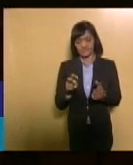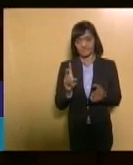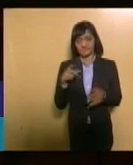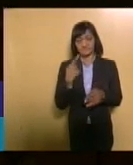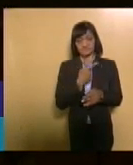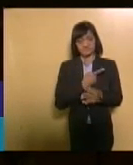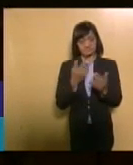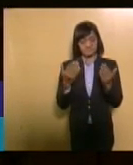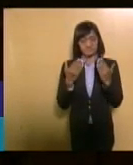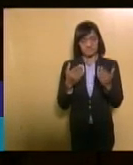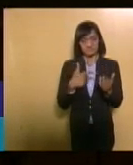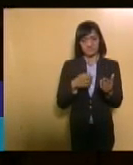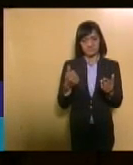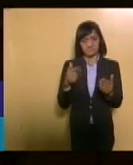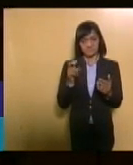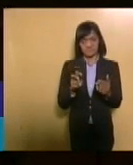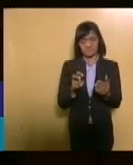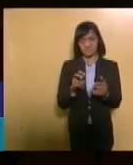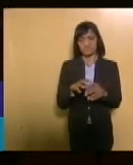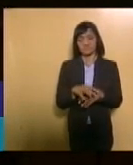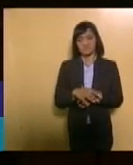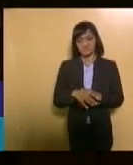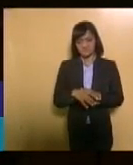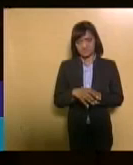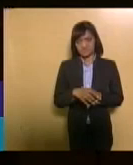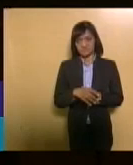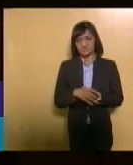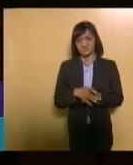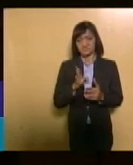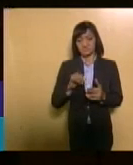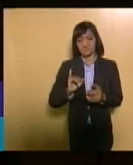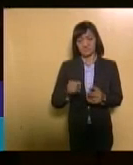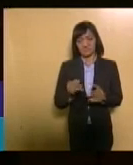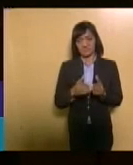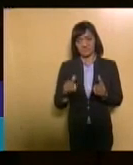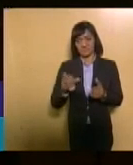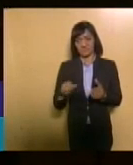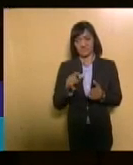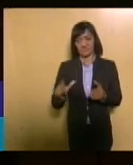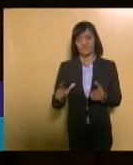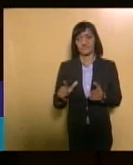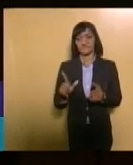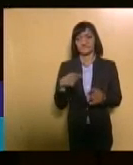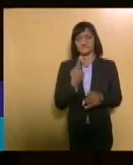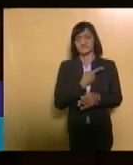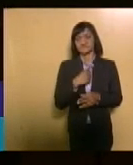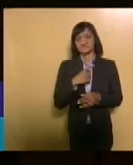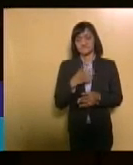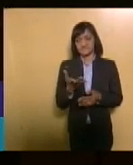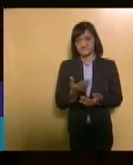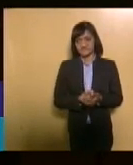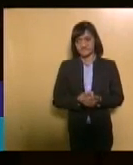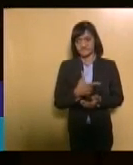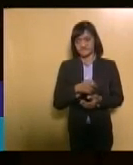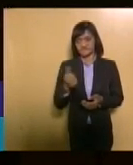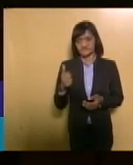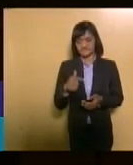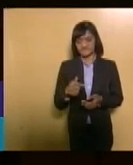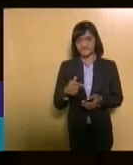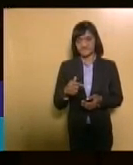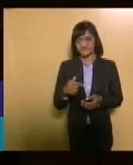gente compara 2015 nós tivemos uma isso contando de Janeiro a Julho que são os dados que a gente tem de 2017